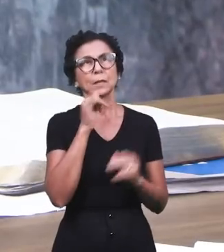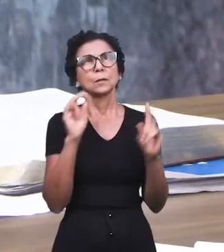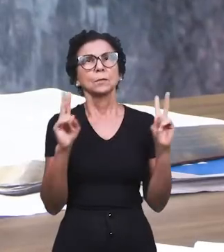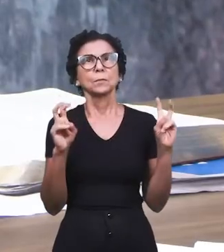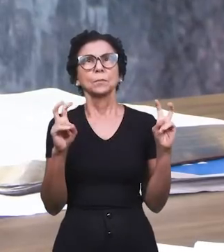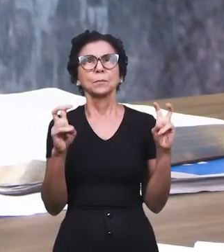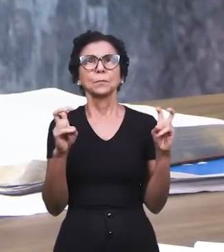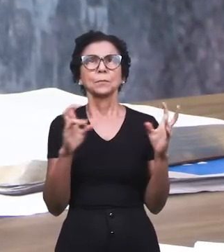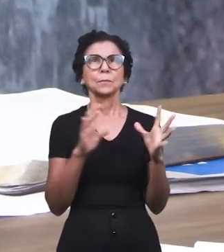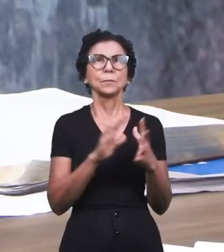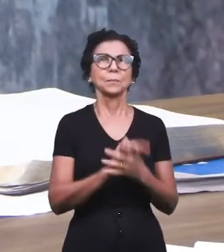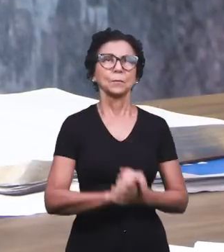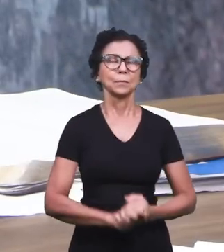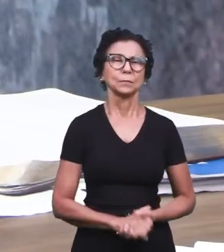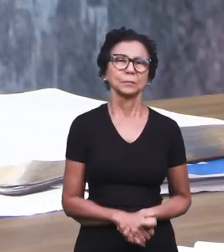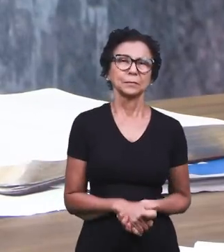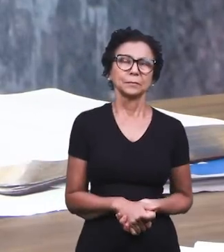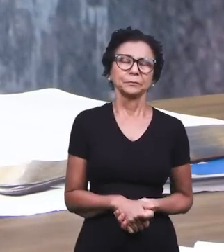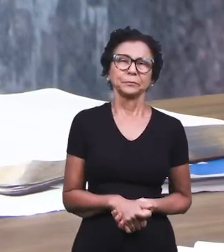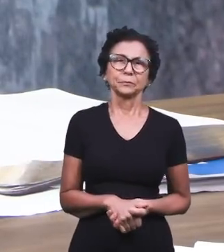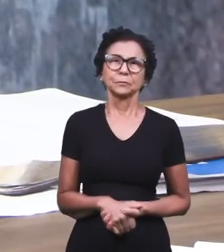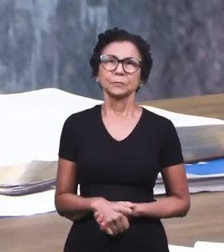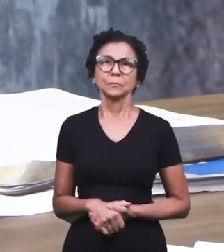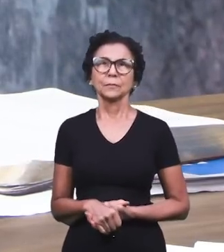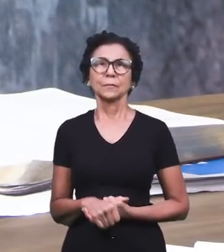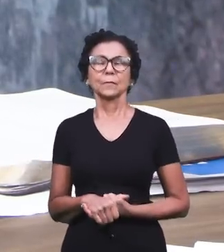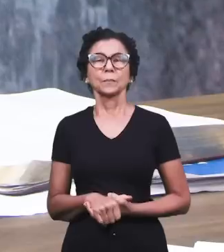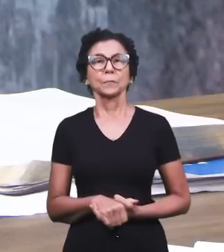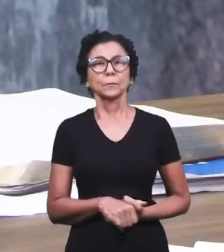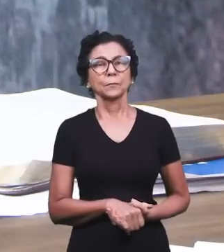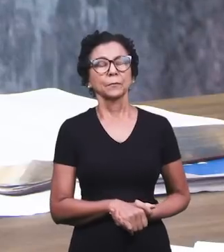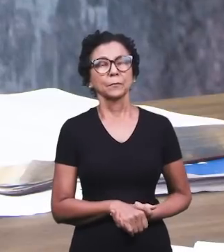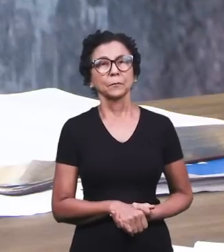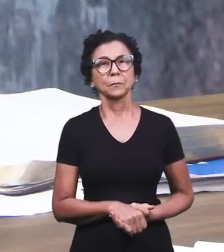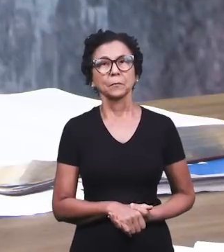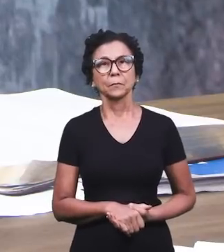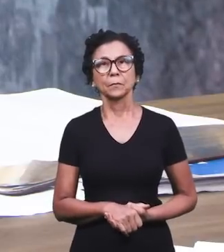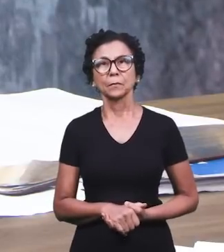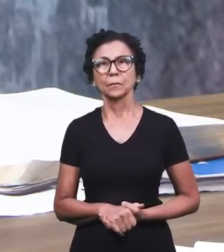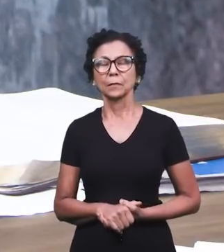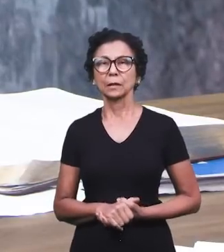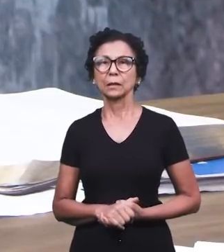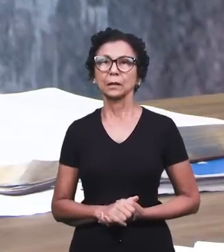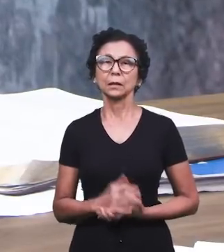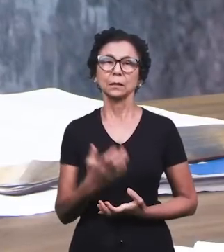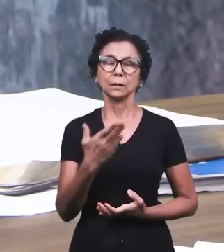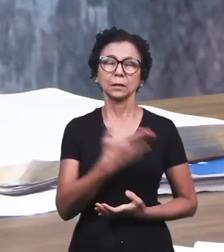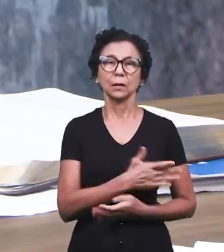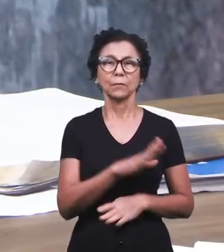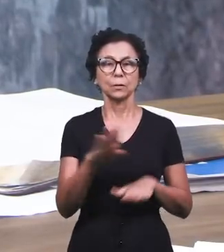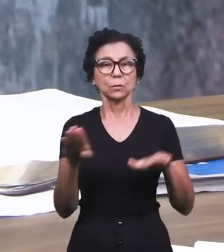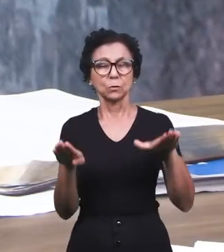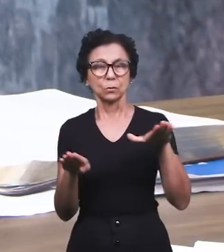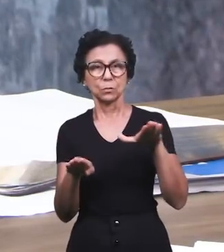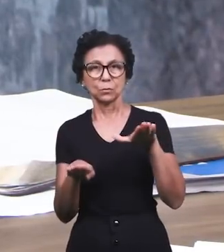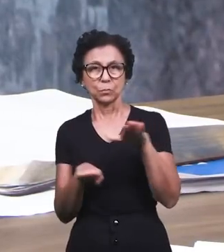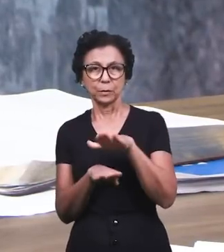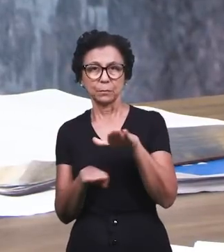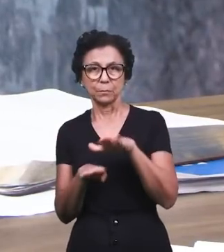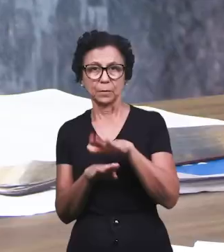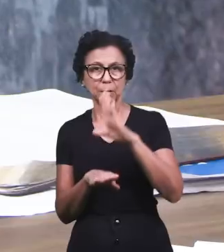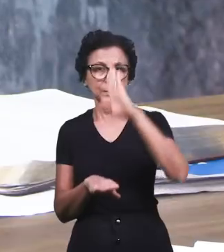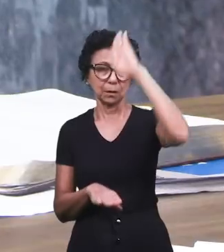expressão, marionetes do Império Romano. Então ele era alguém que estava submisso a